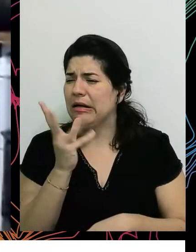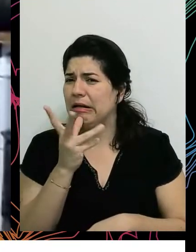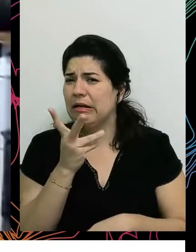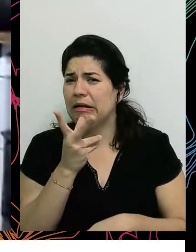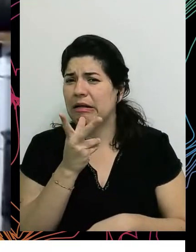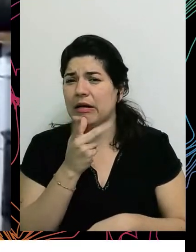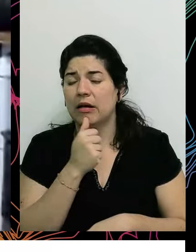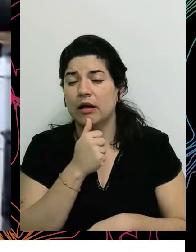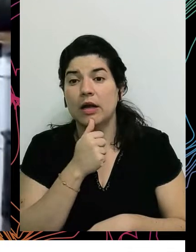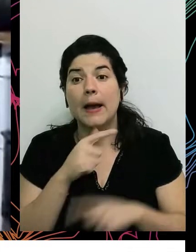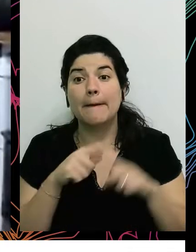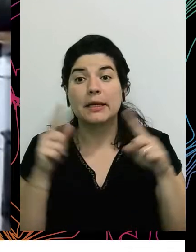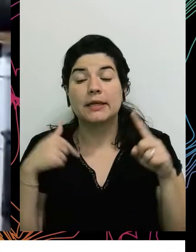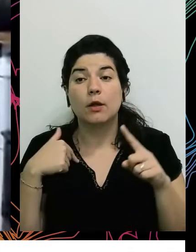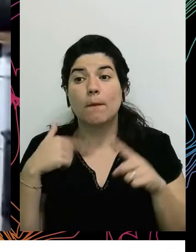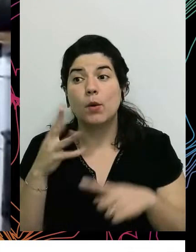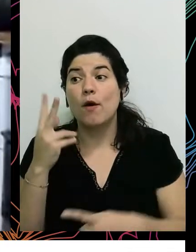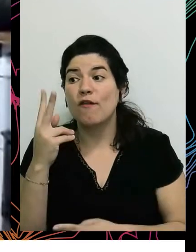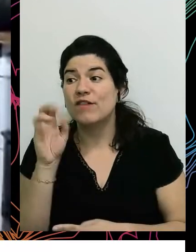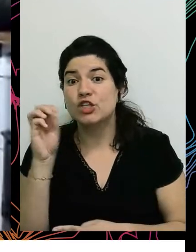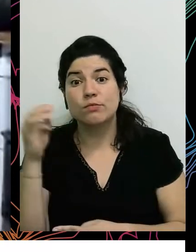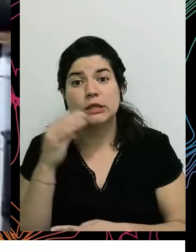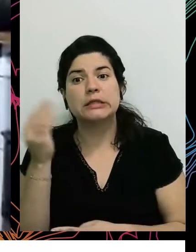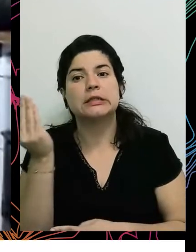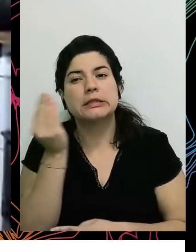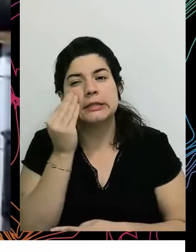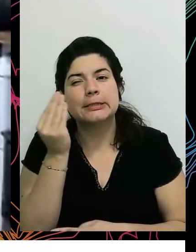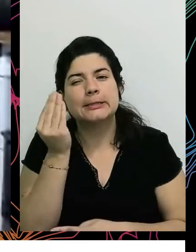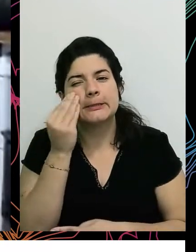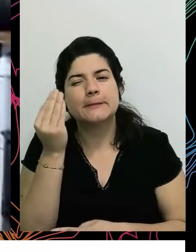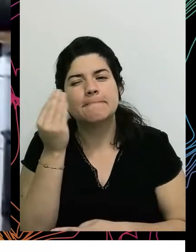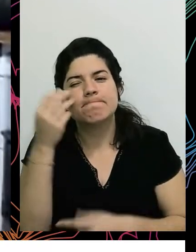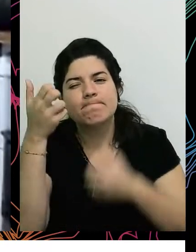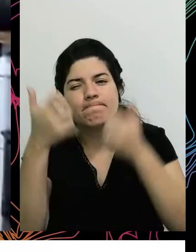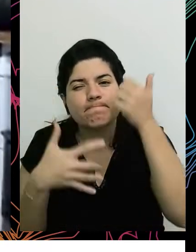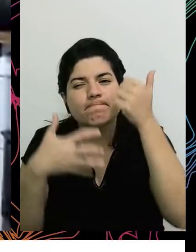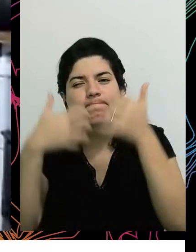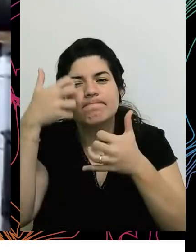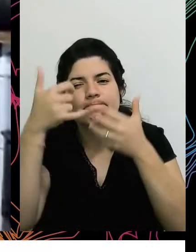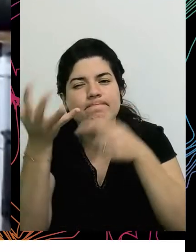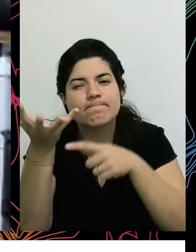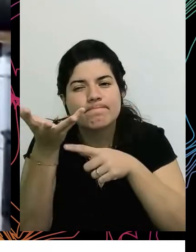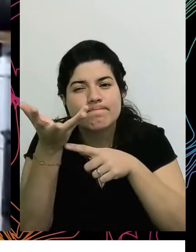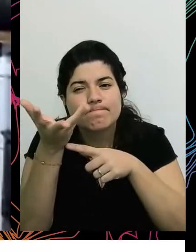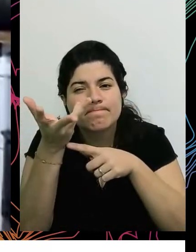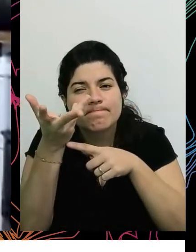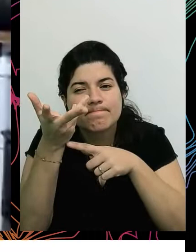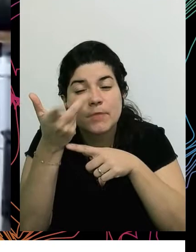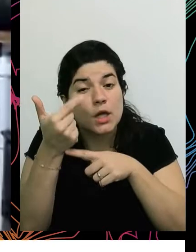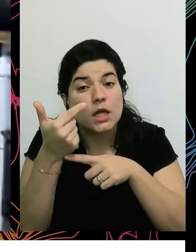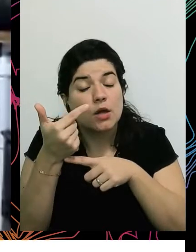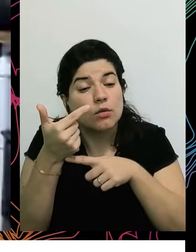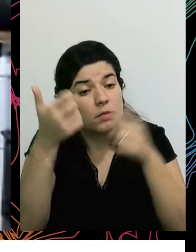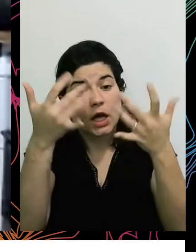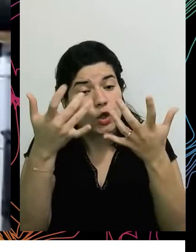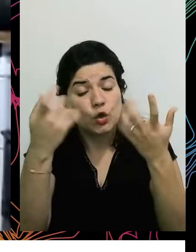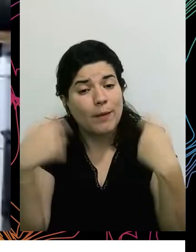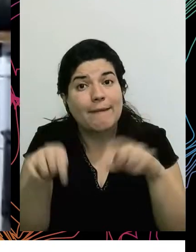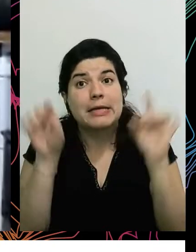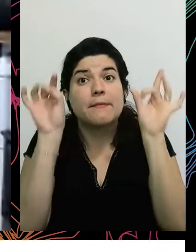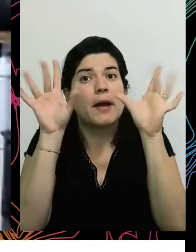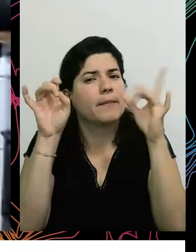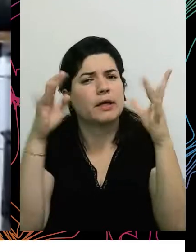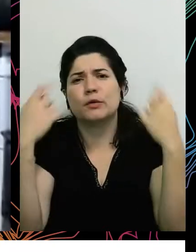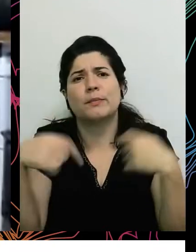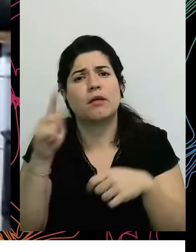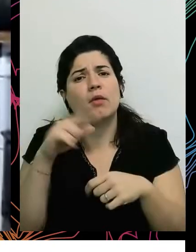mas eu fiquei acho que uns 20 minutos ali tentando convencer que eu não precisava de nada especial, eu só queria embarcar e mostrar meu